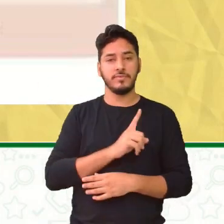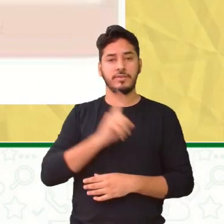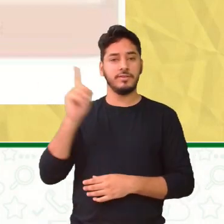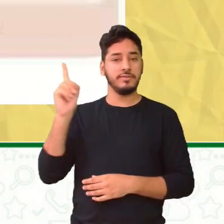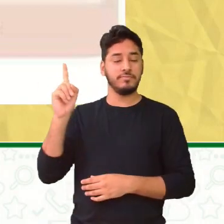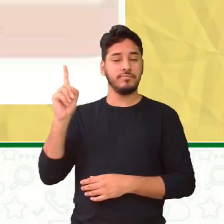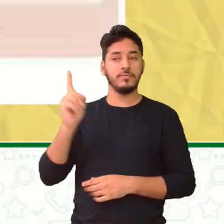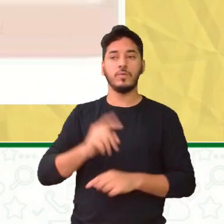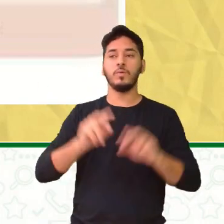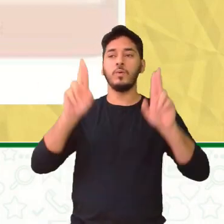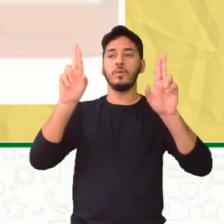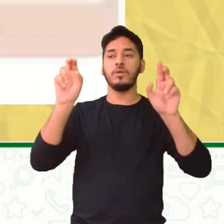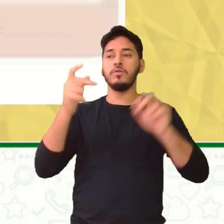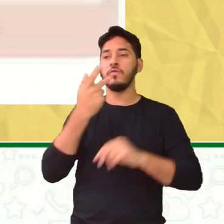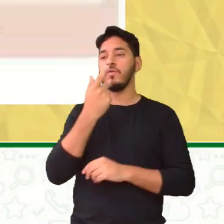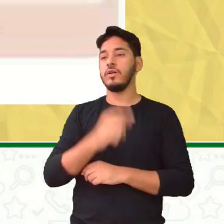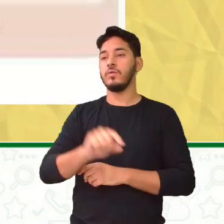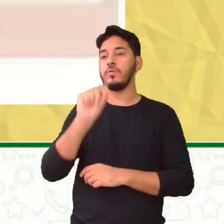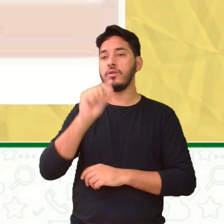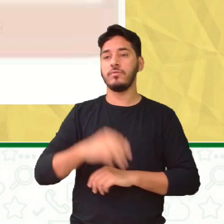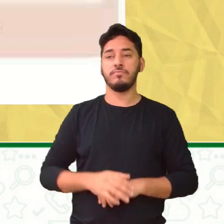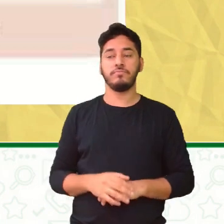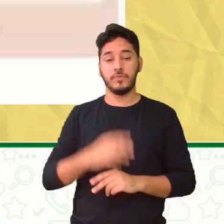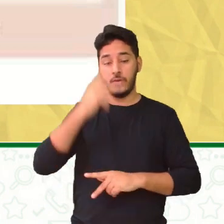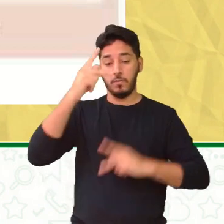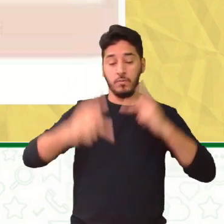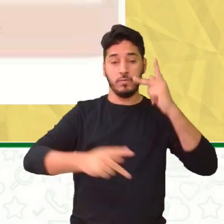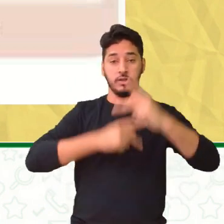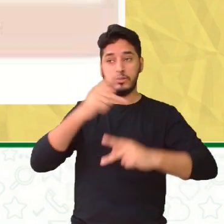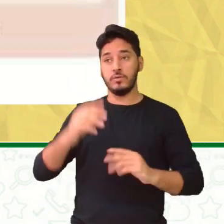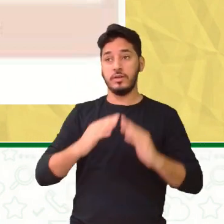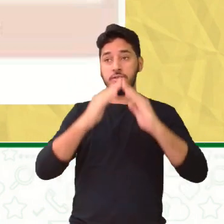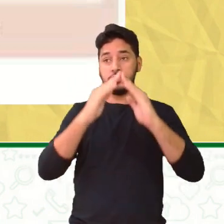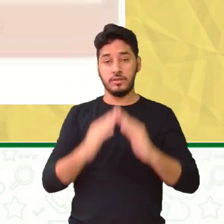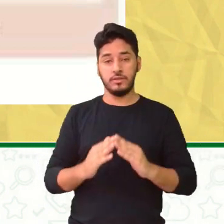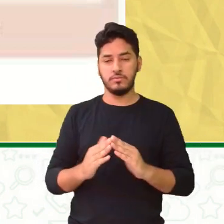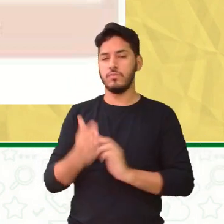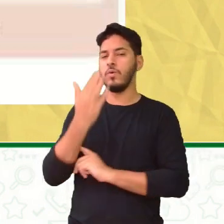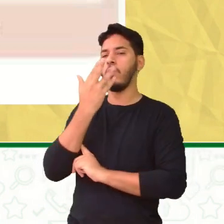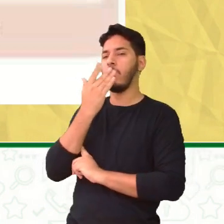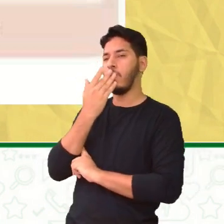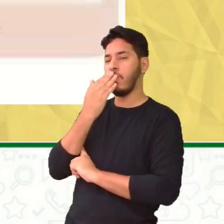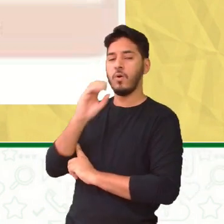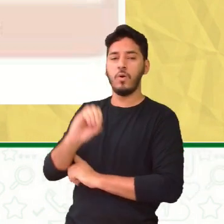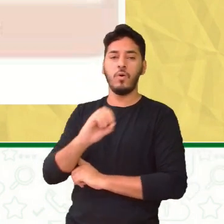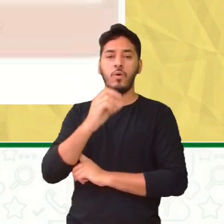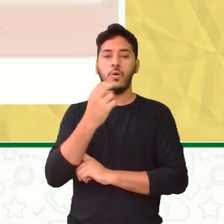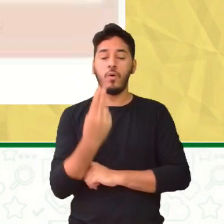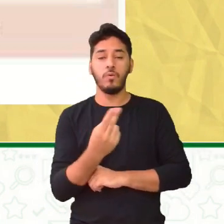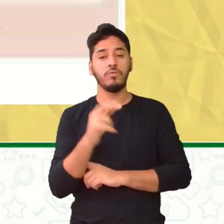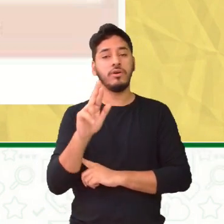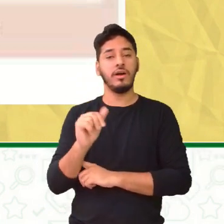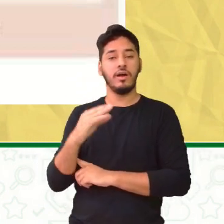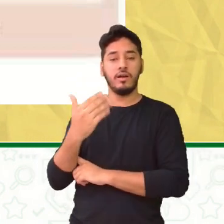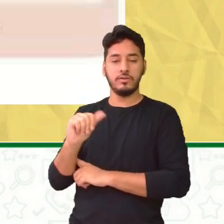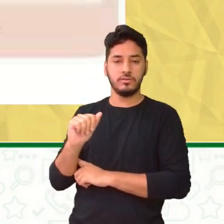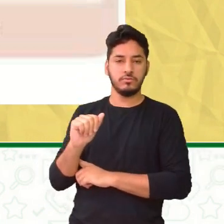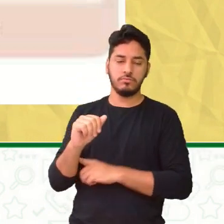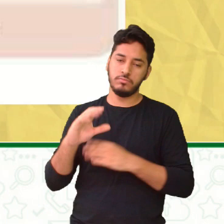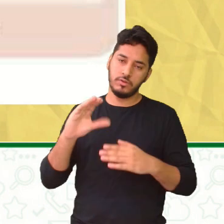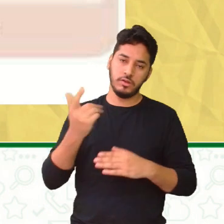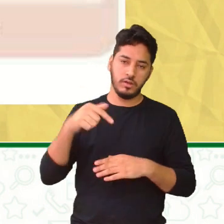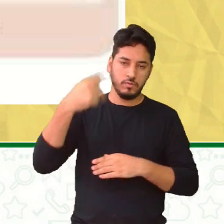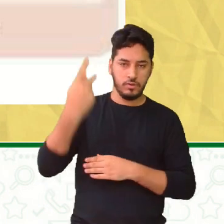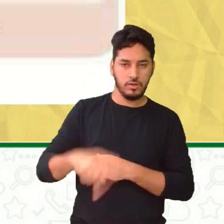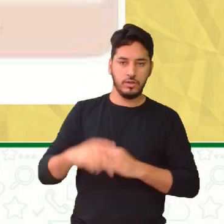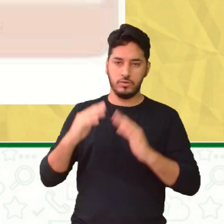o título do gráfico ele diz o seguinte: população residente por cor ou raça. Obviamente aqui no Brasil, né?